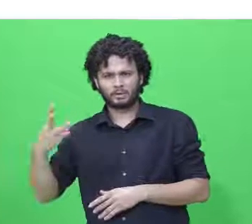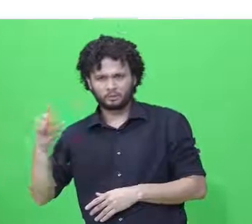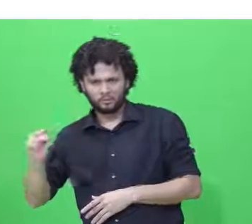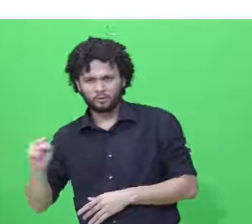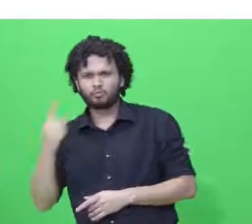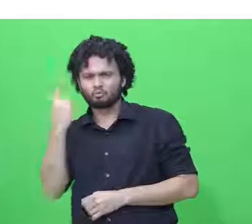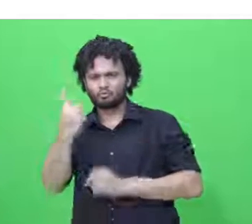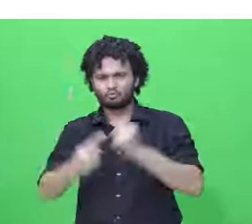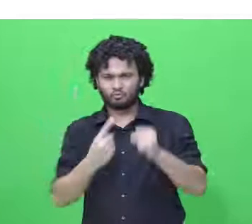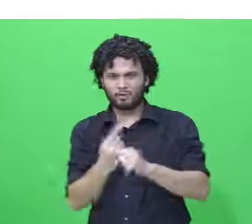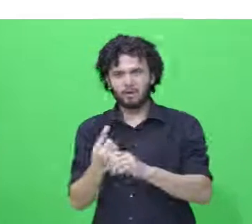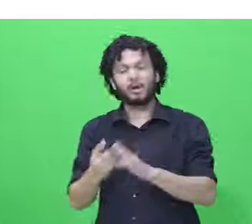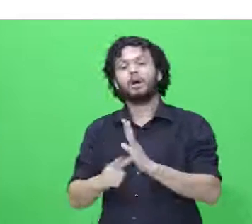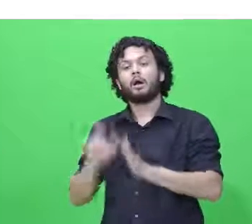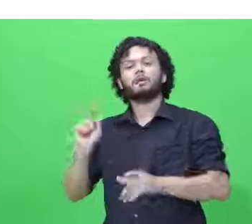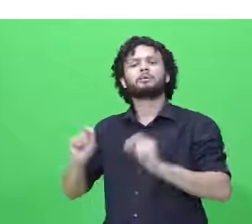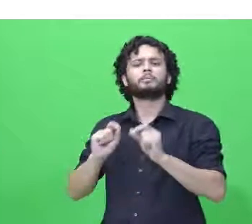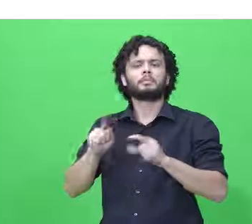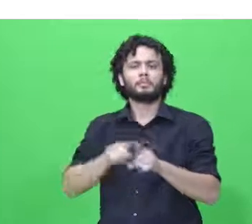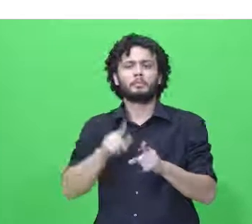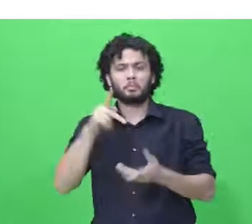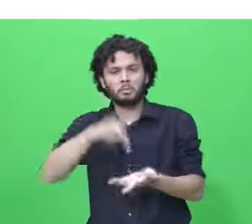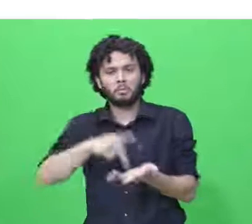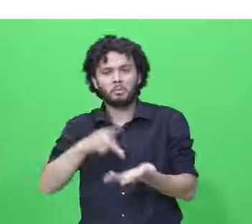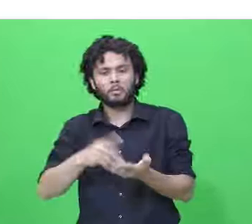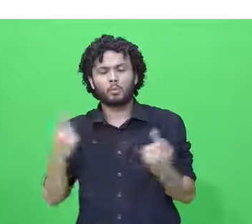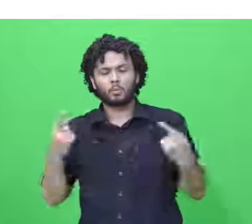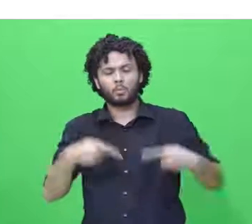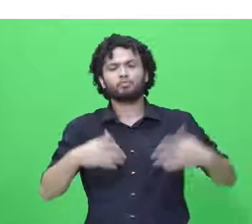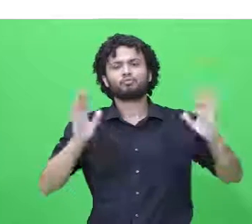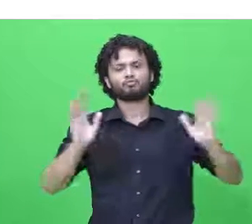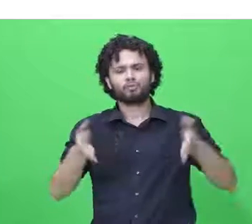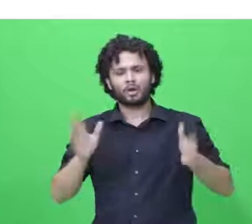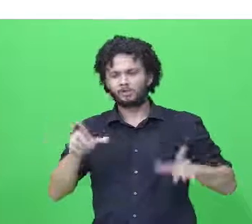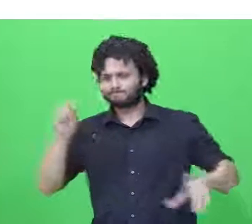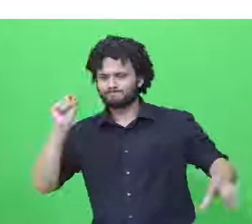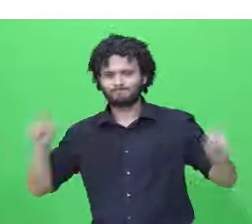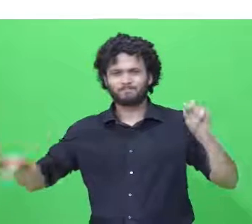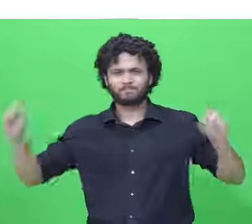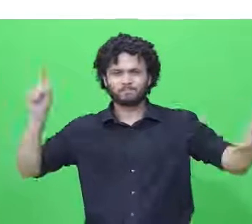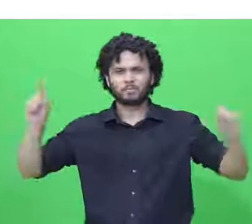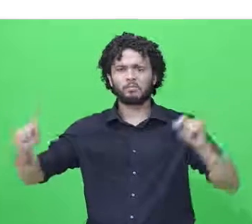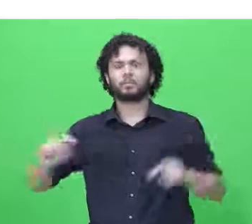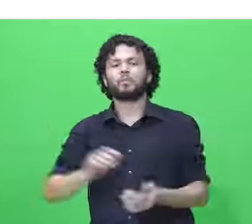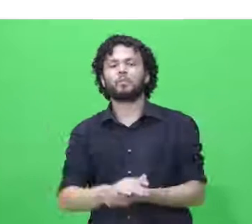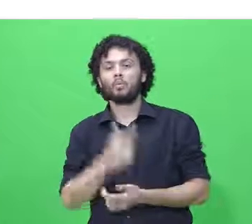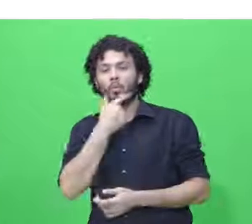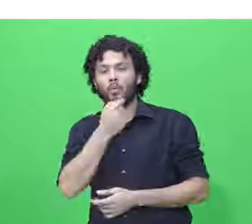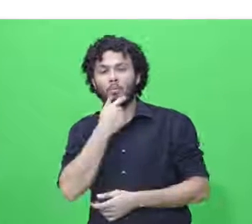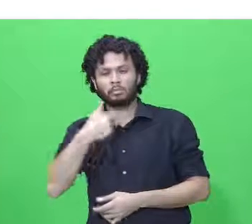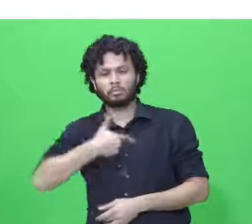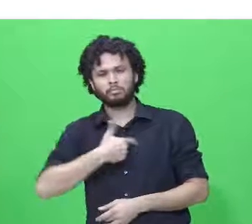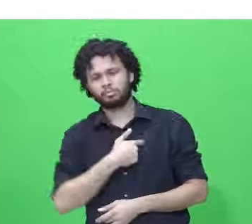antes. Tanto o candidato oficial quanto seus opositores já estavam escolhidos. Vargas, porém,